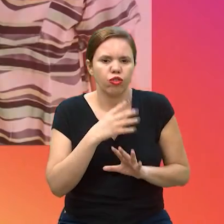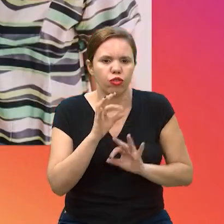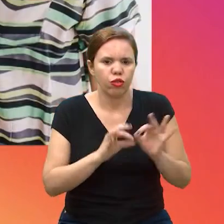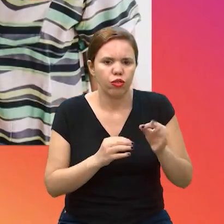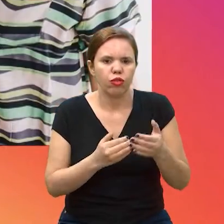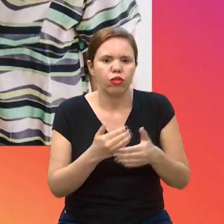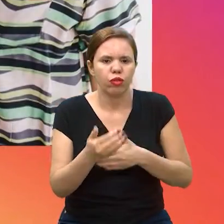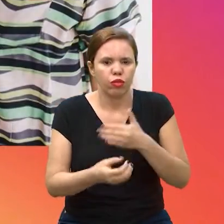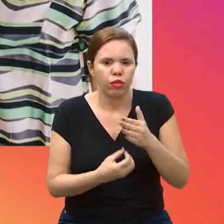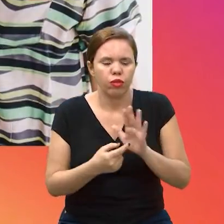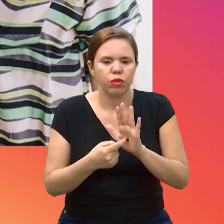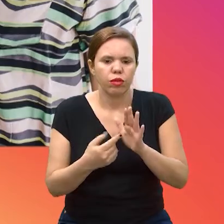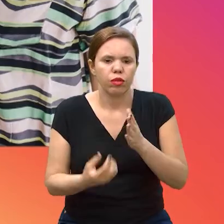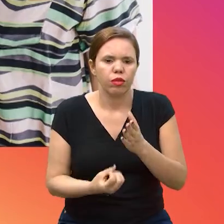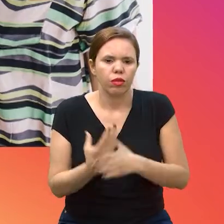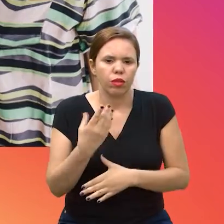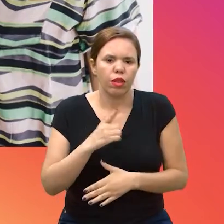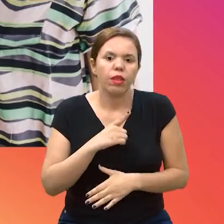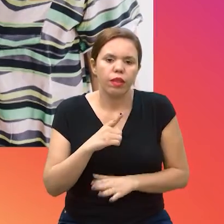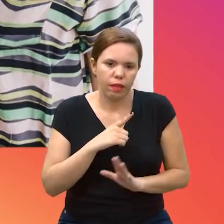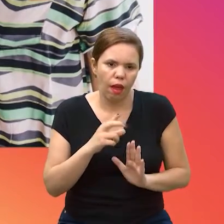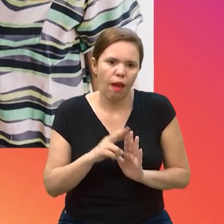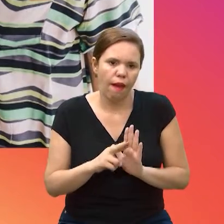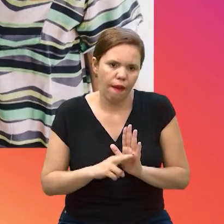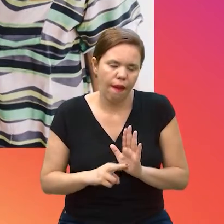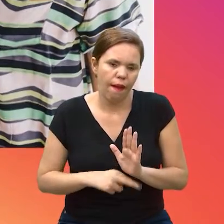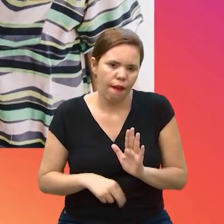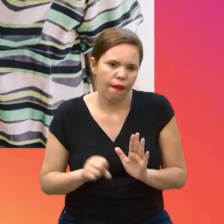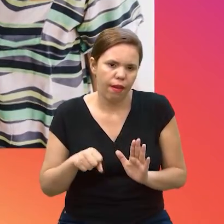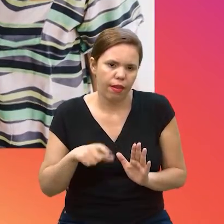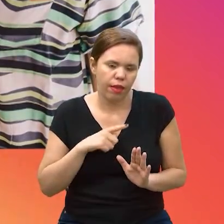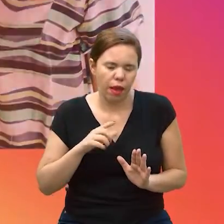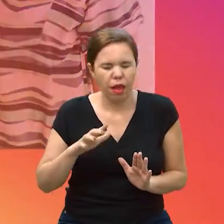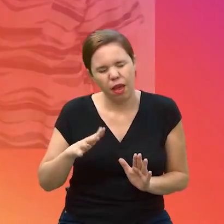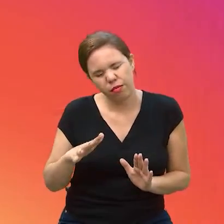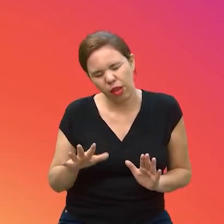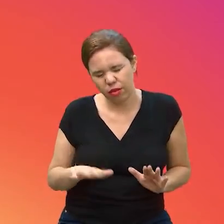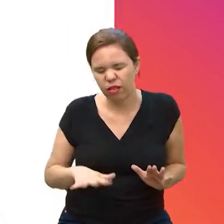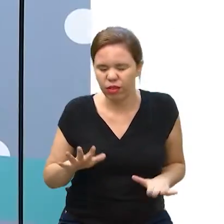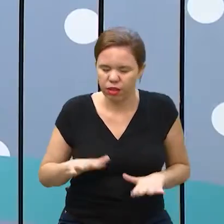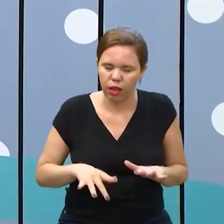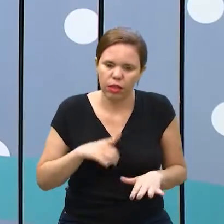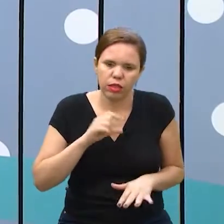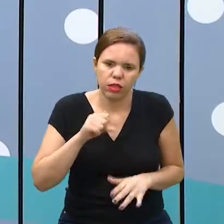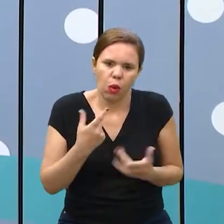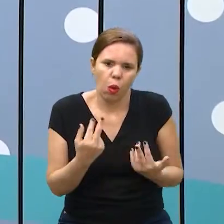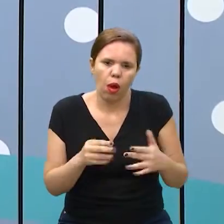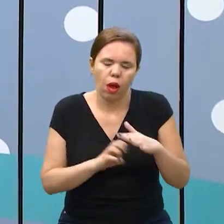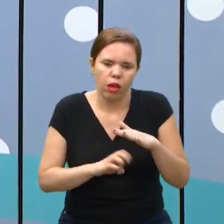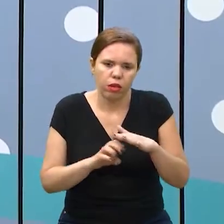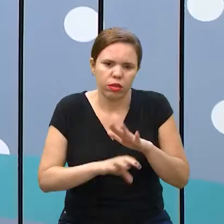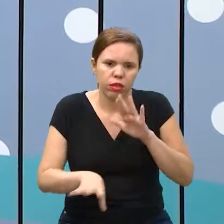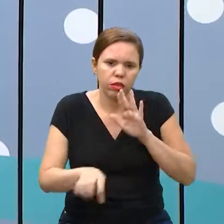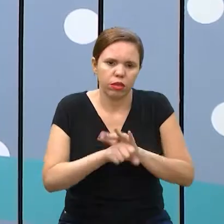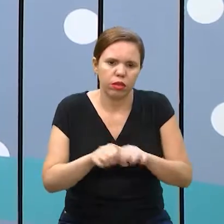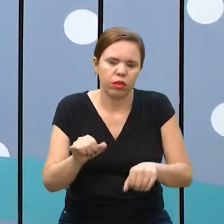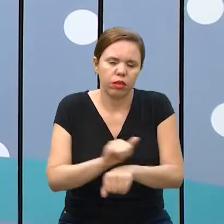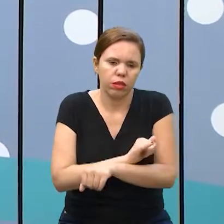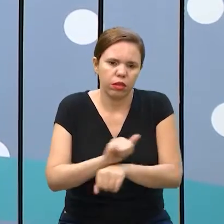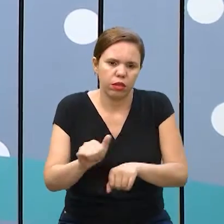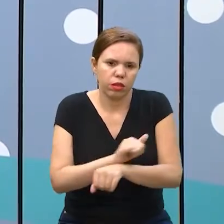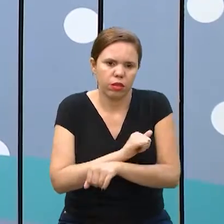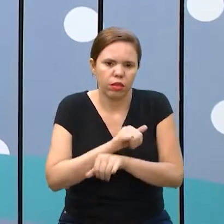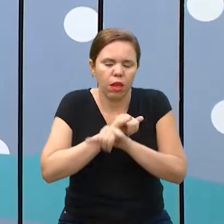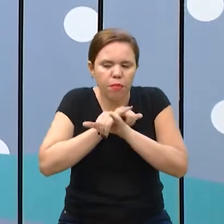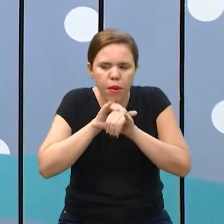se projetar, se manifestar. Então tem uma receita. Mais ou menos. Assim como as empresas adotam estratégias